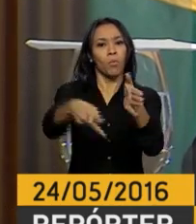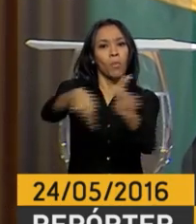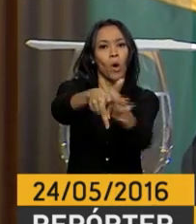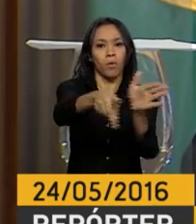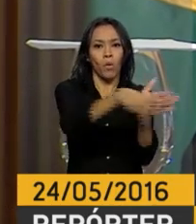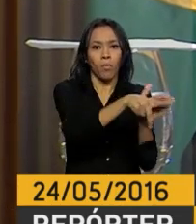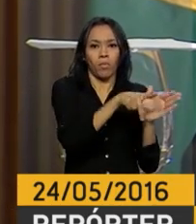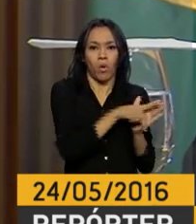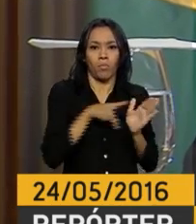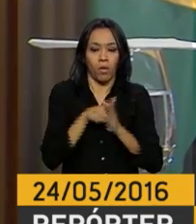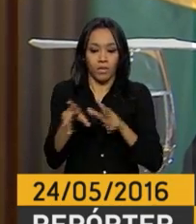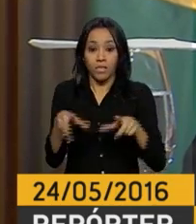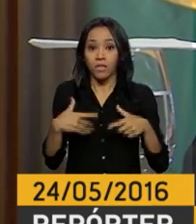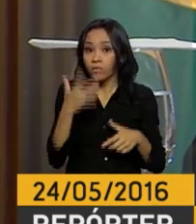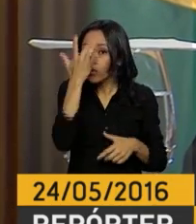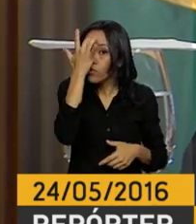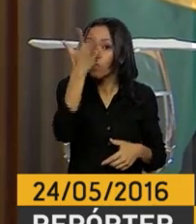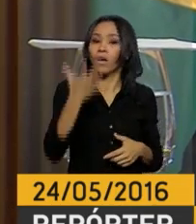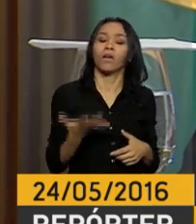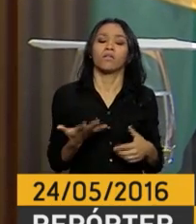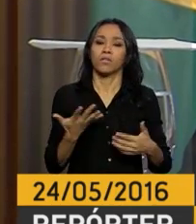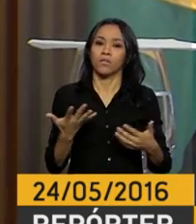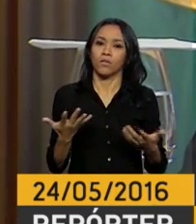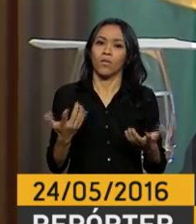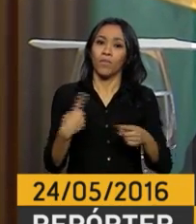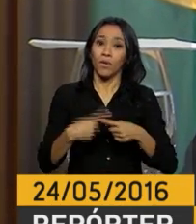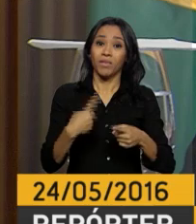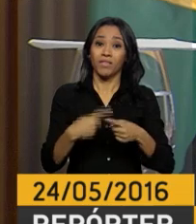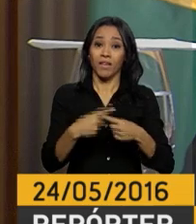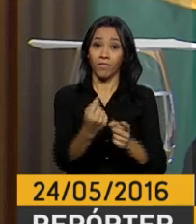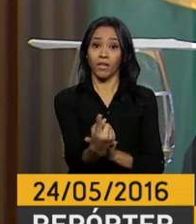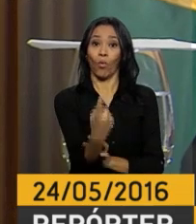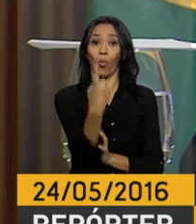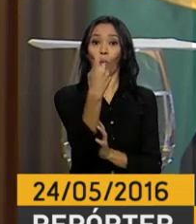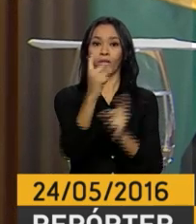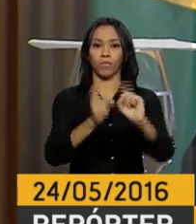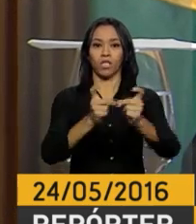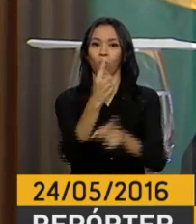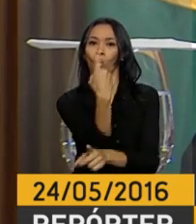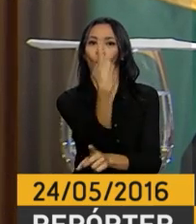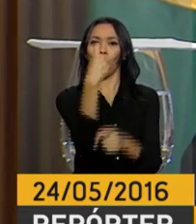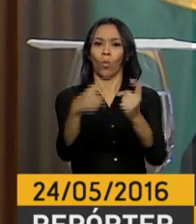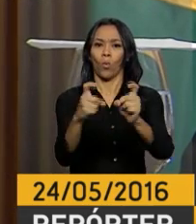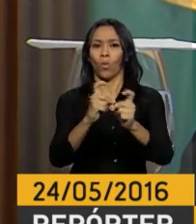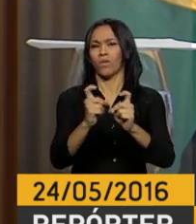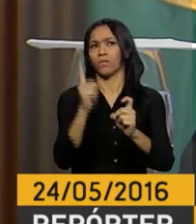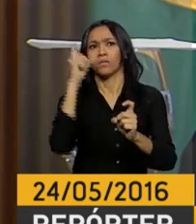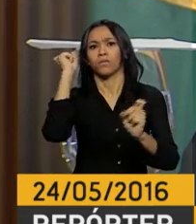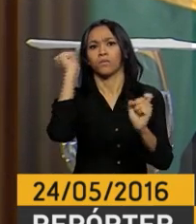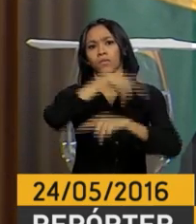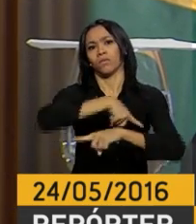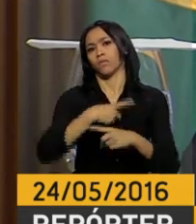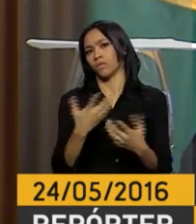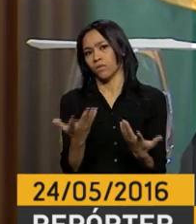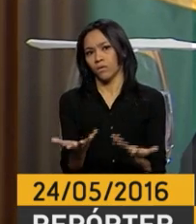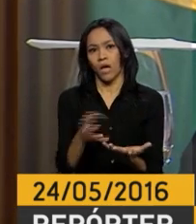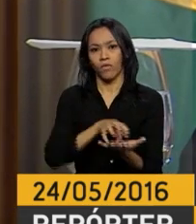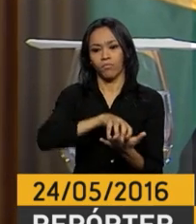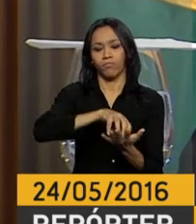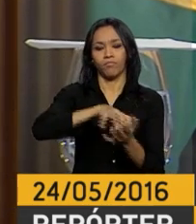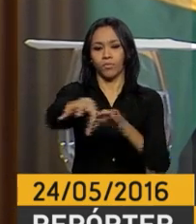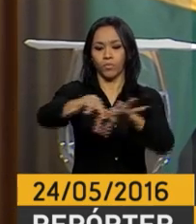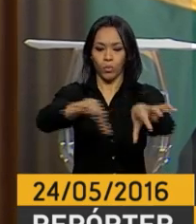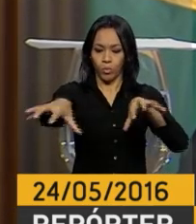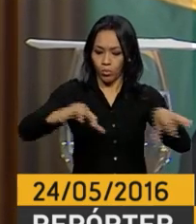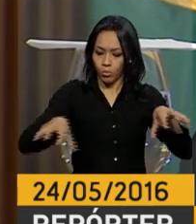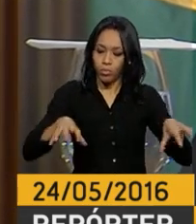tempo, se verificou que era preciso descentralizar ainda mais. E daí as constituições trouxeram, no plano econômico,